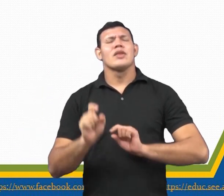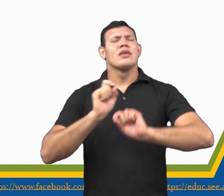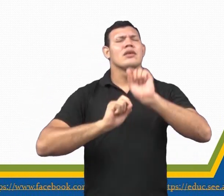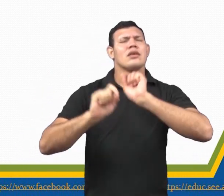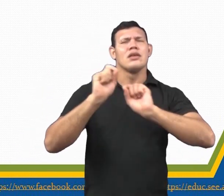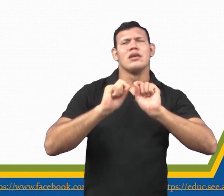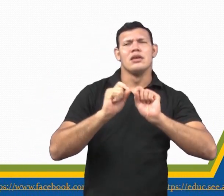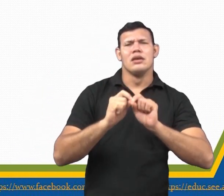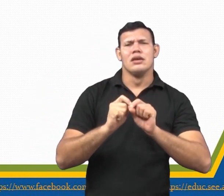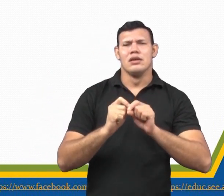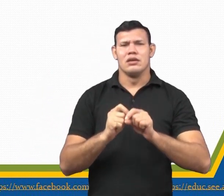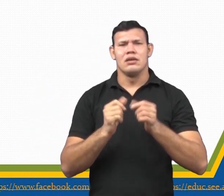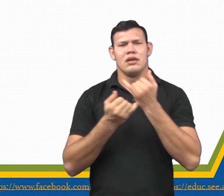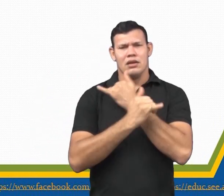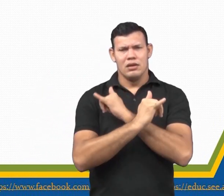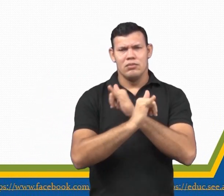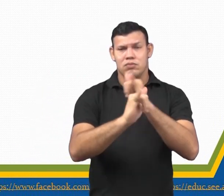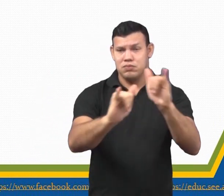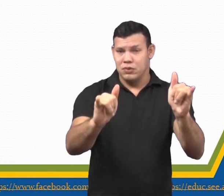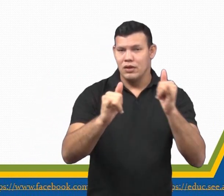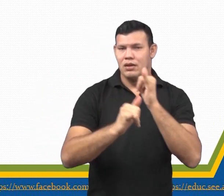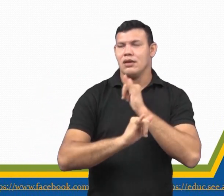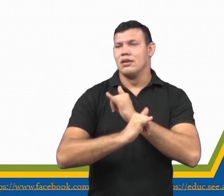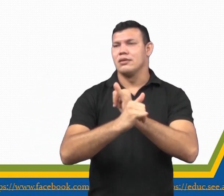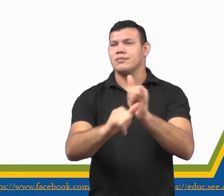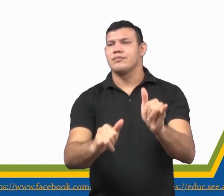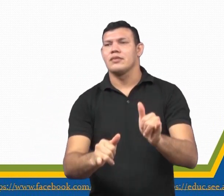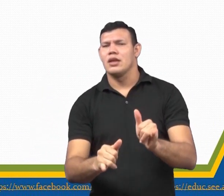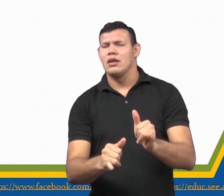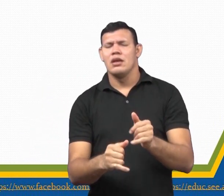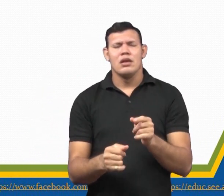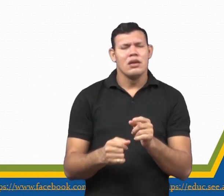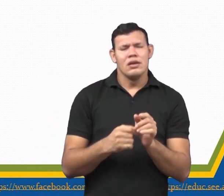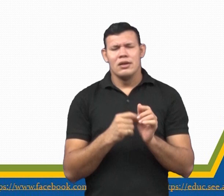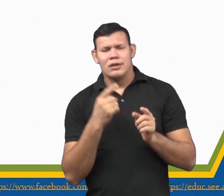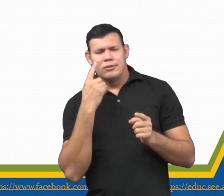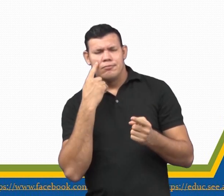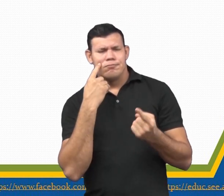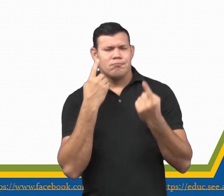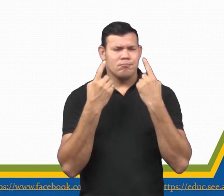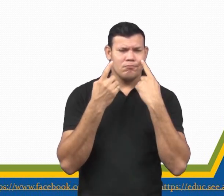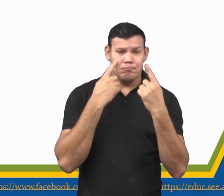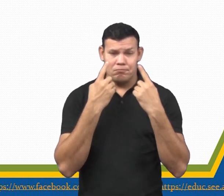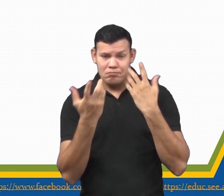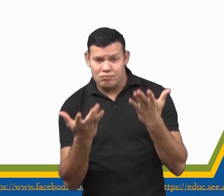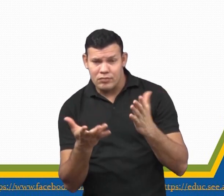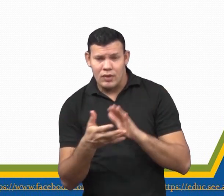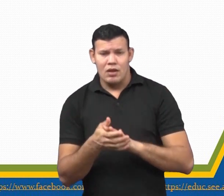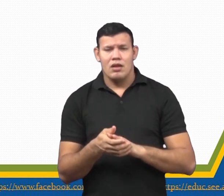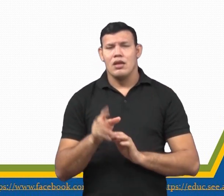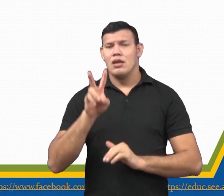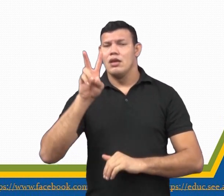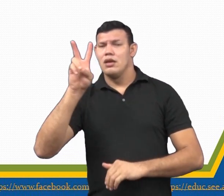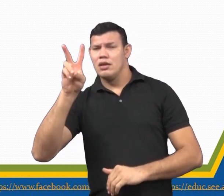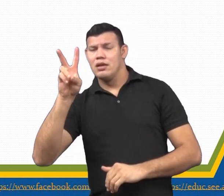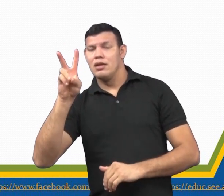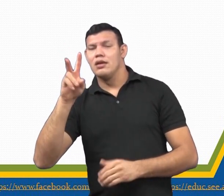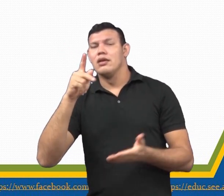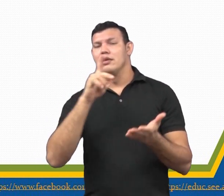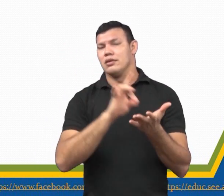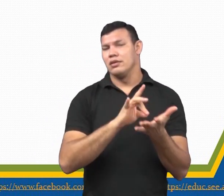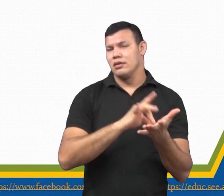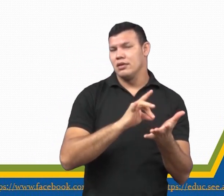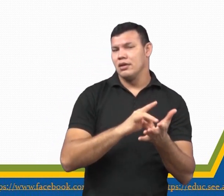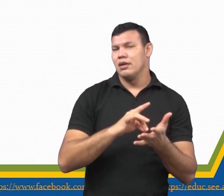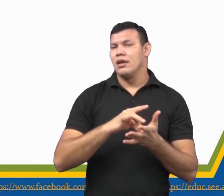nas informações estudadas, analise as afirmativas e marque V para verdadeiro e F para as